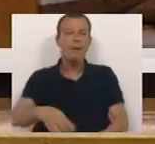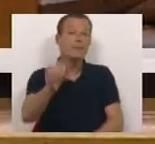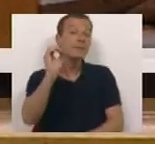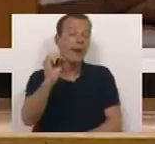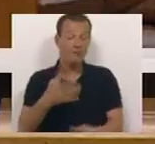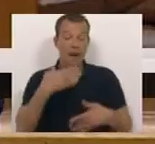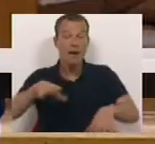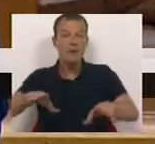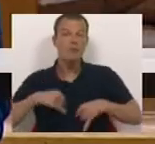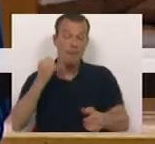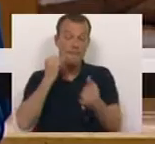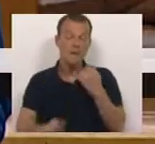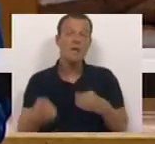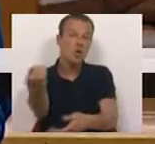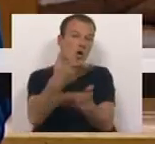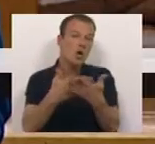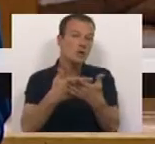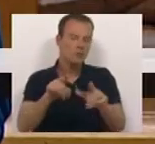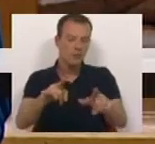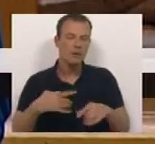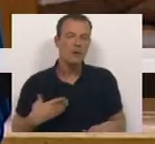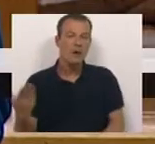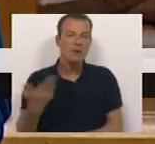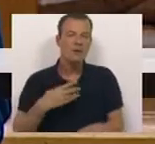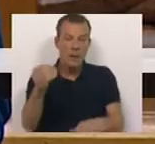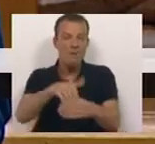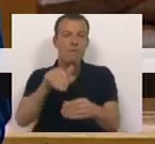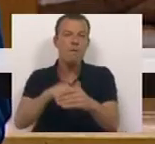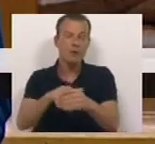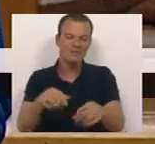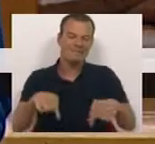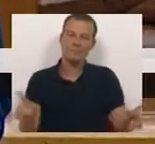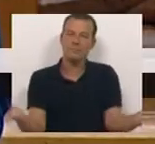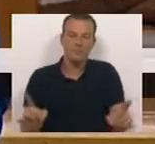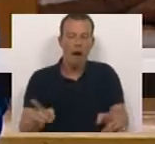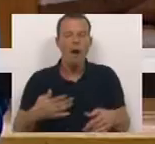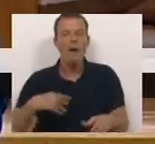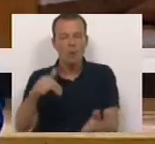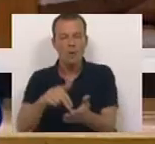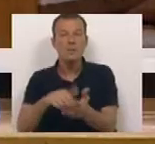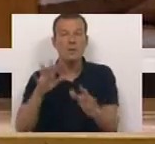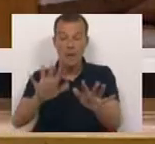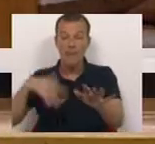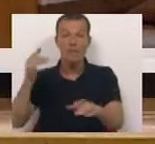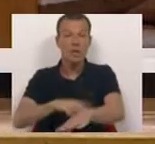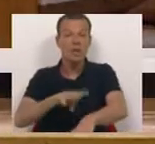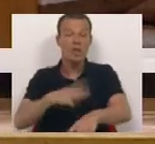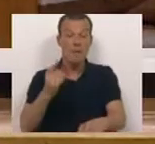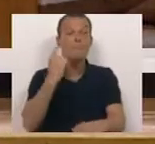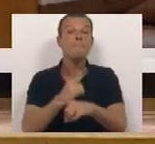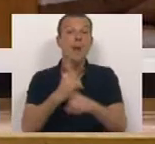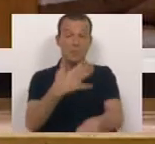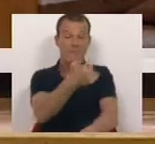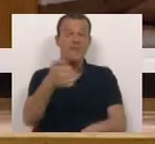assuma os riscos do negócio e fique sem direito a voto nas assembleias de acionistas, nem assente na administração, apesar de ficar